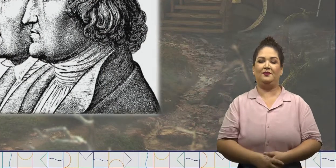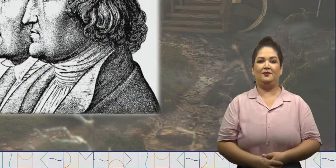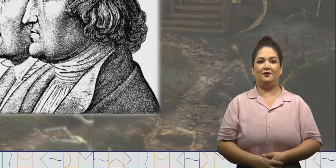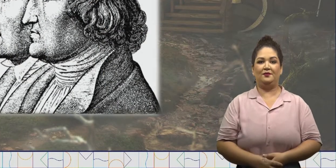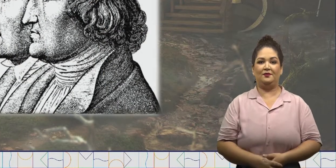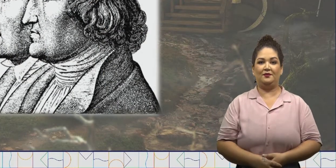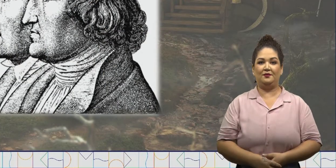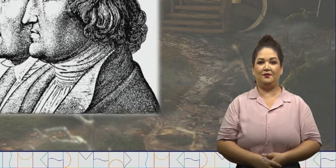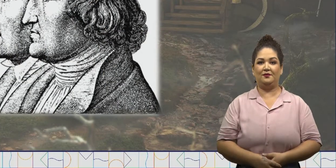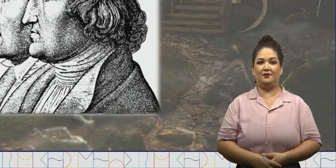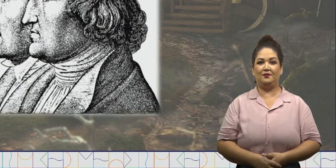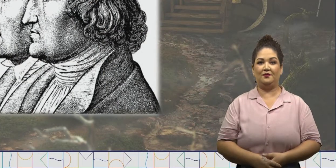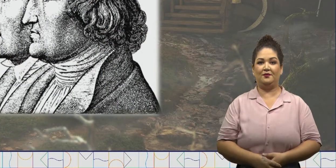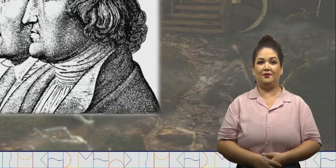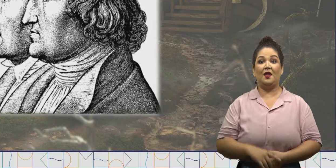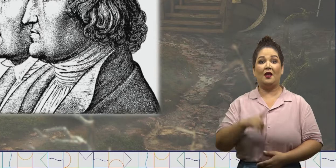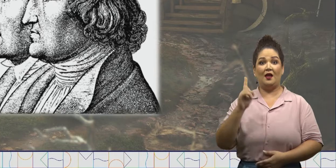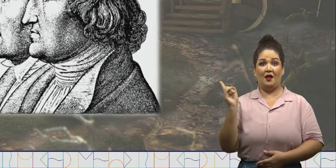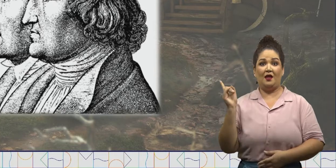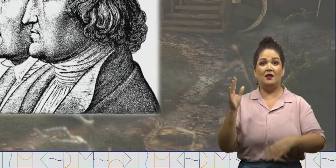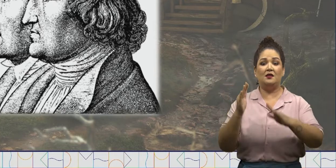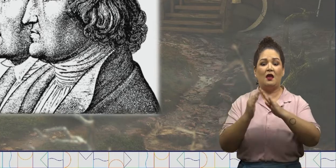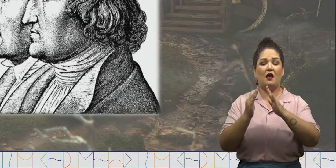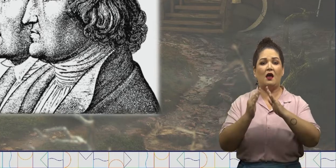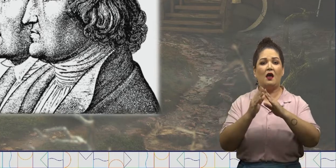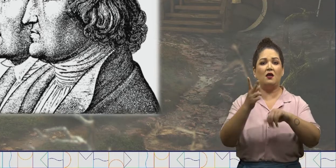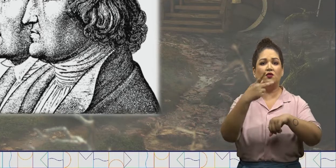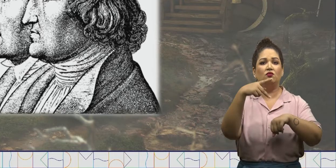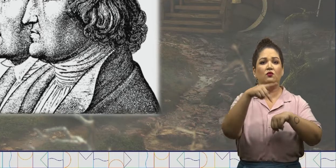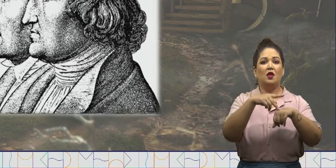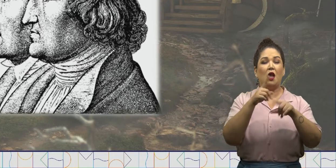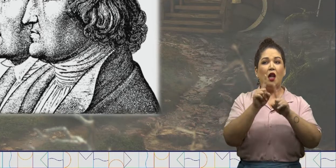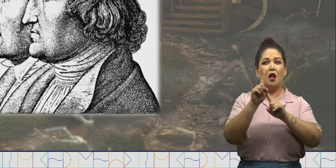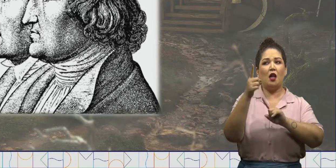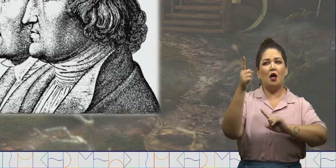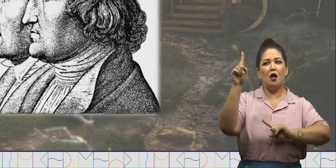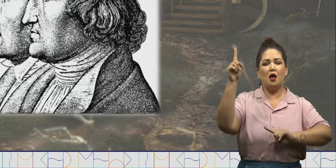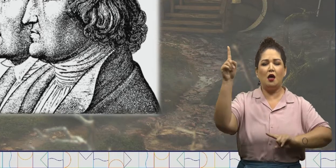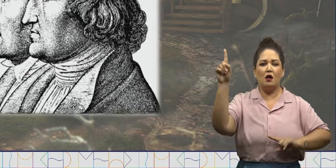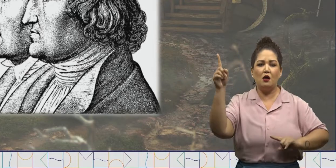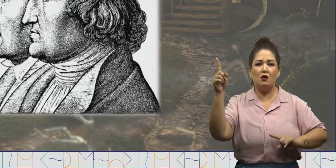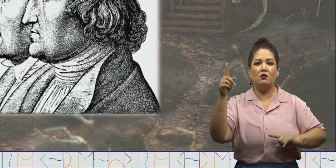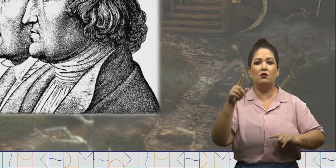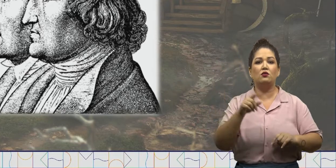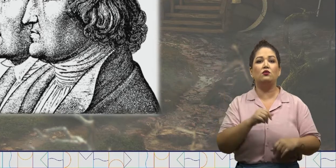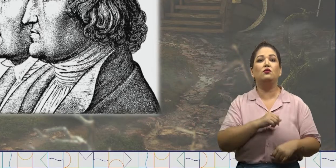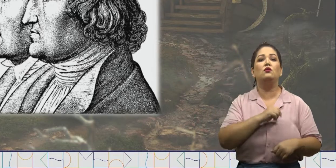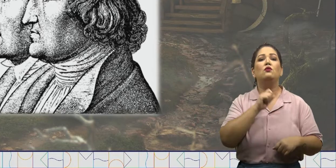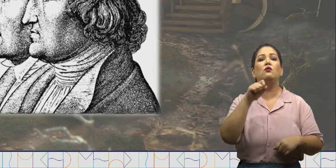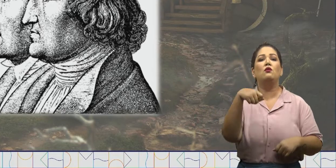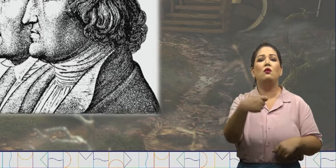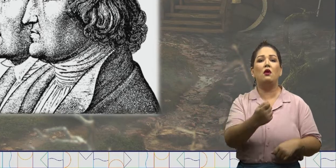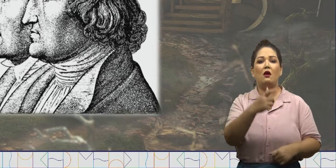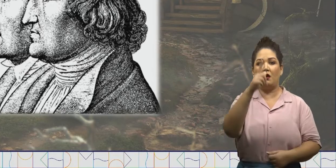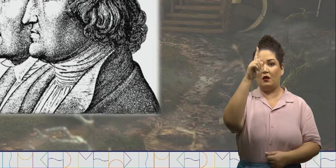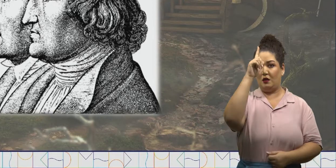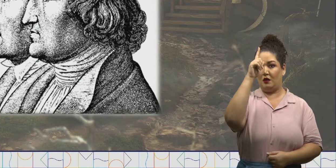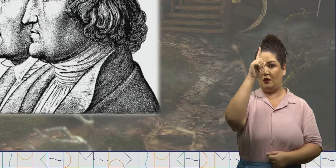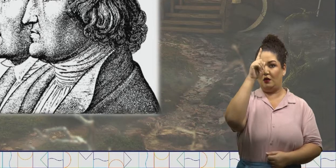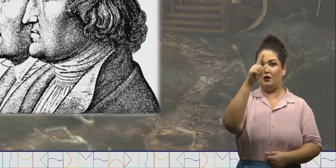os irmãos Grimm, que moravam em um país bem distante do Brasil e que se